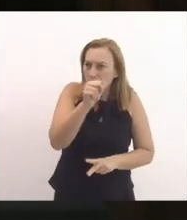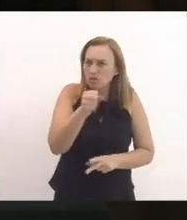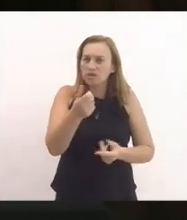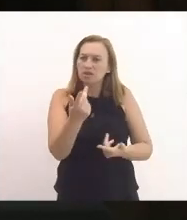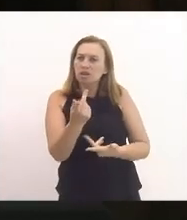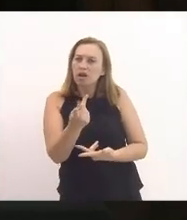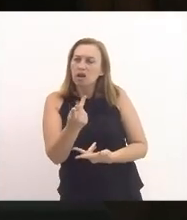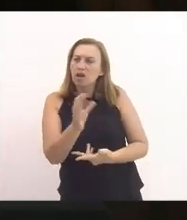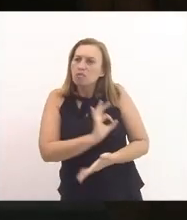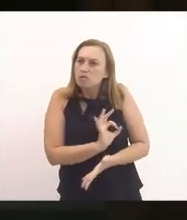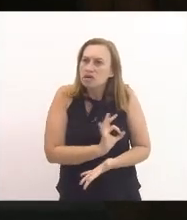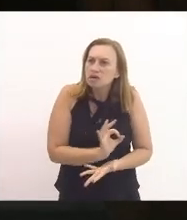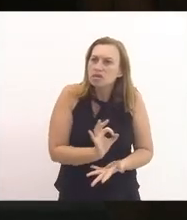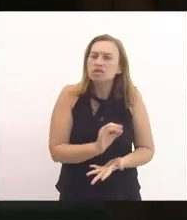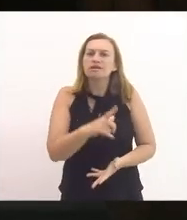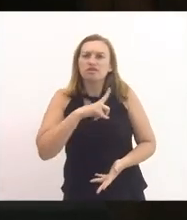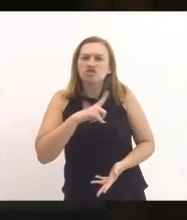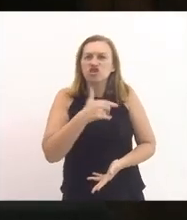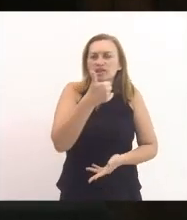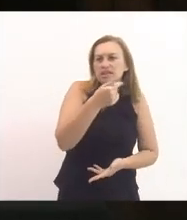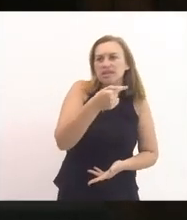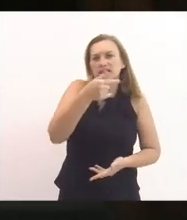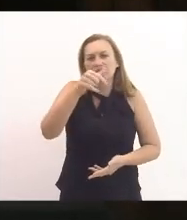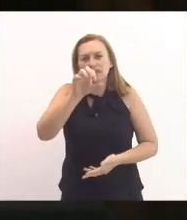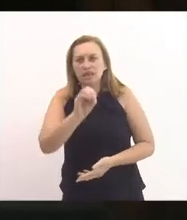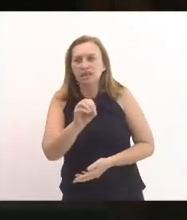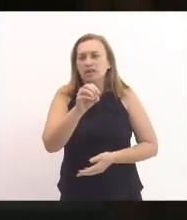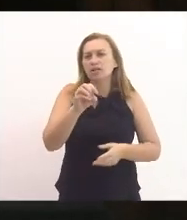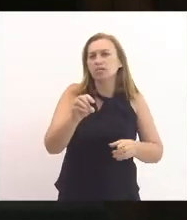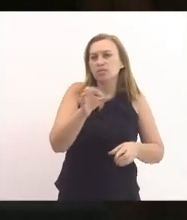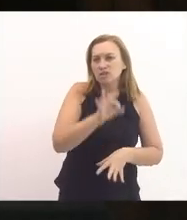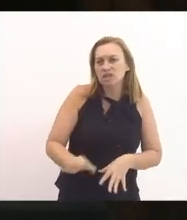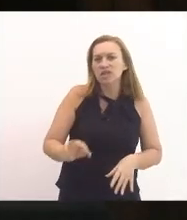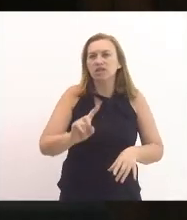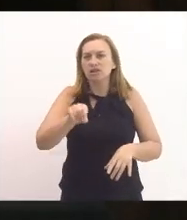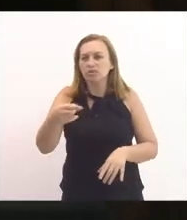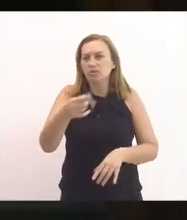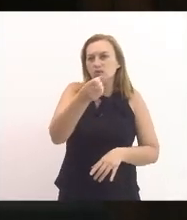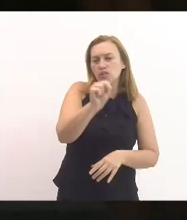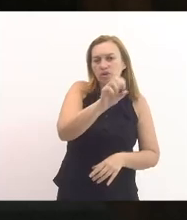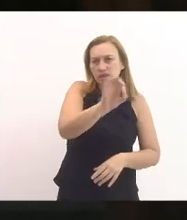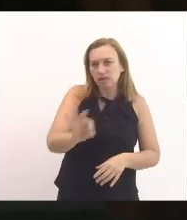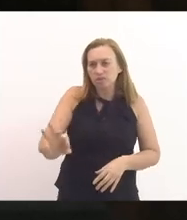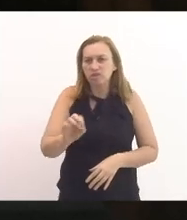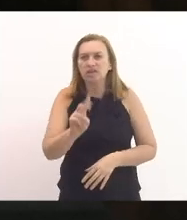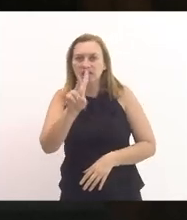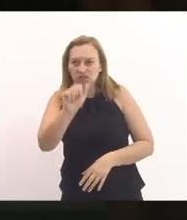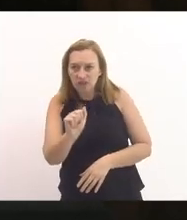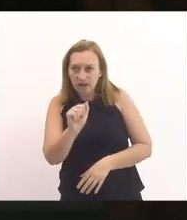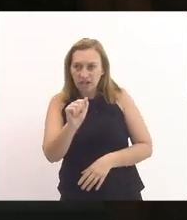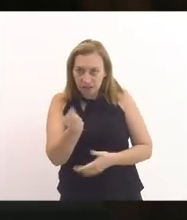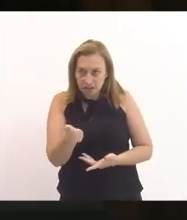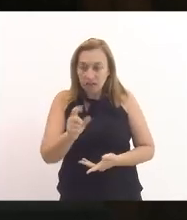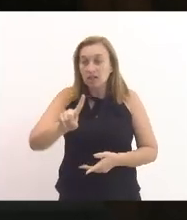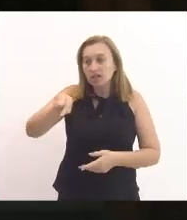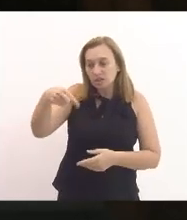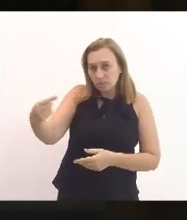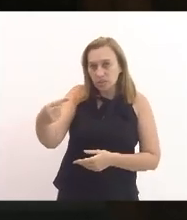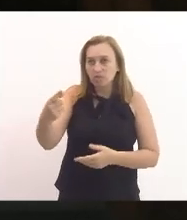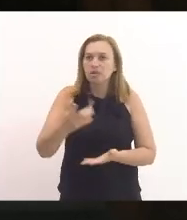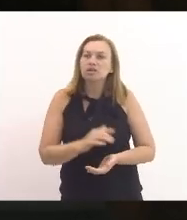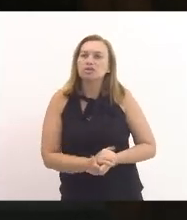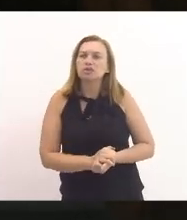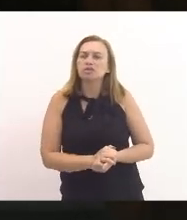de polícia né que tinha setenta por cento e passou até oitenta por cento das das vagas por antiguidade o resto